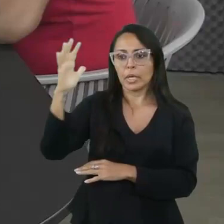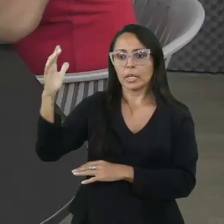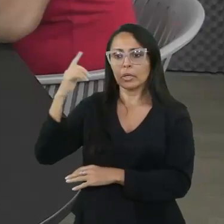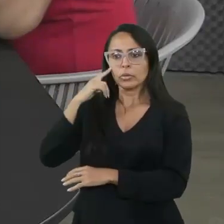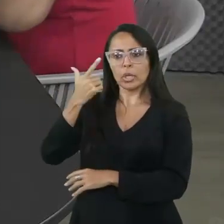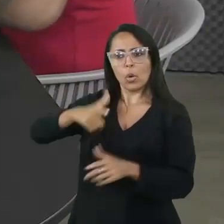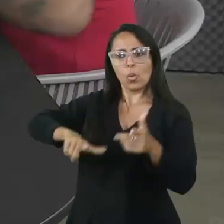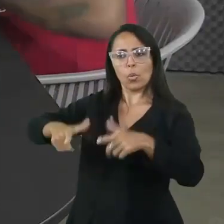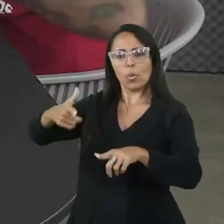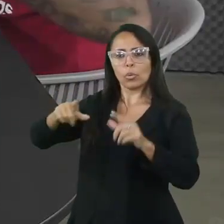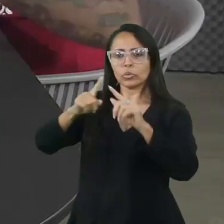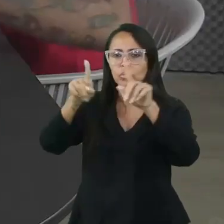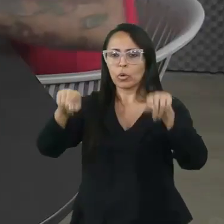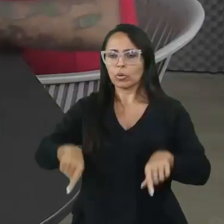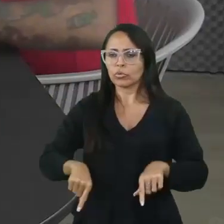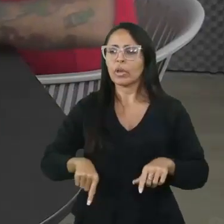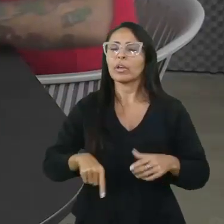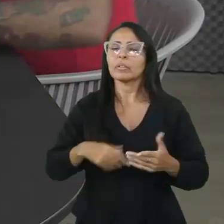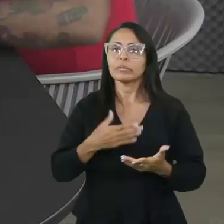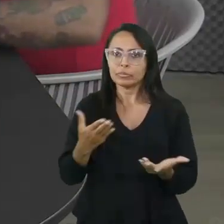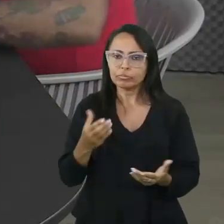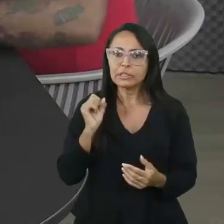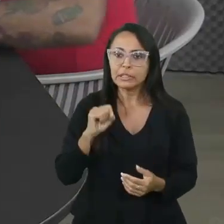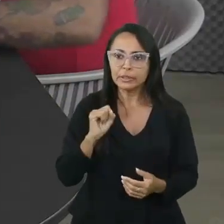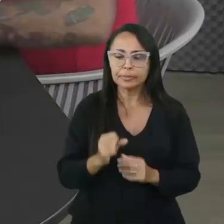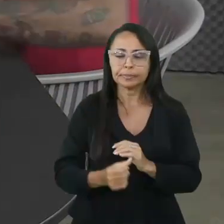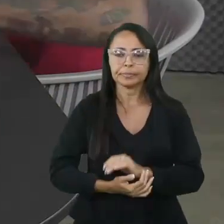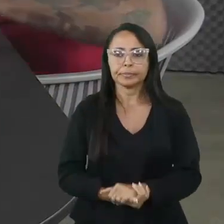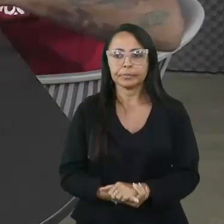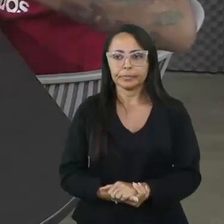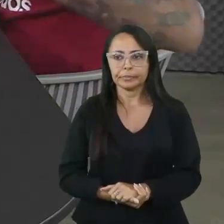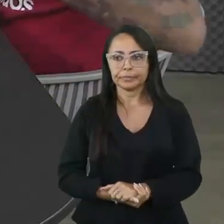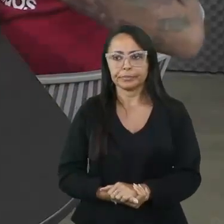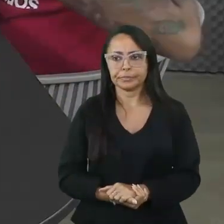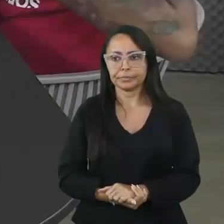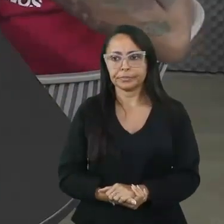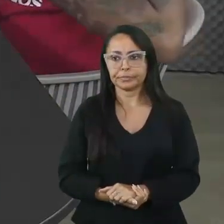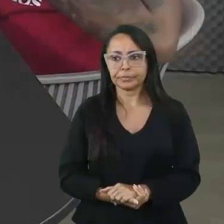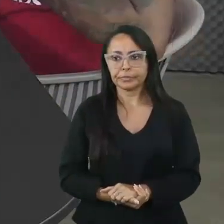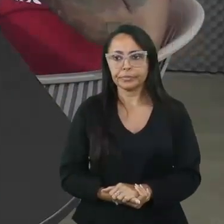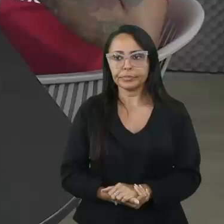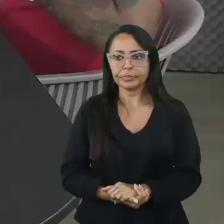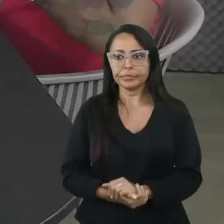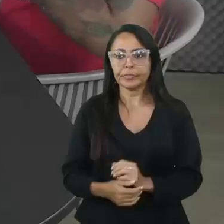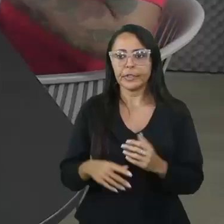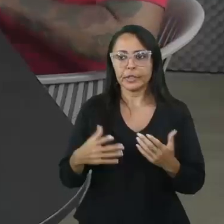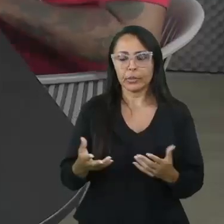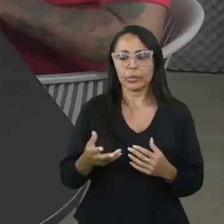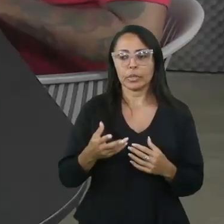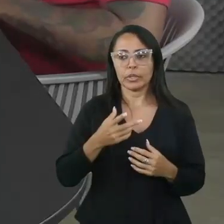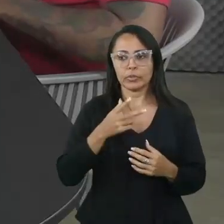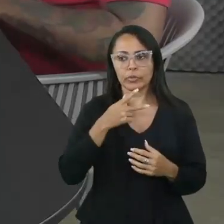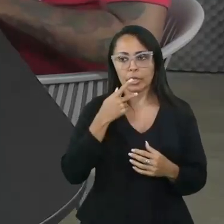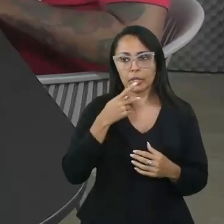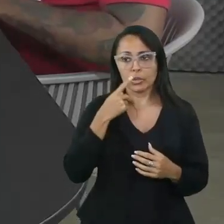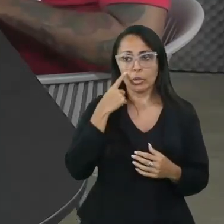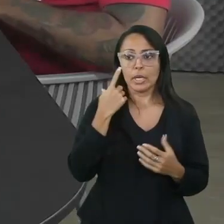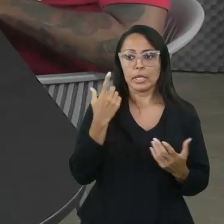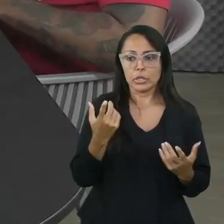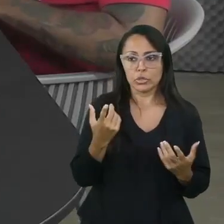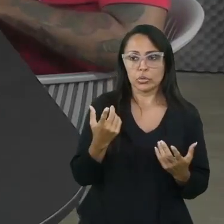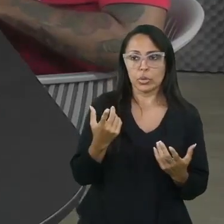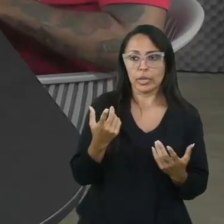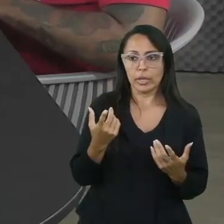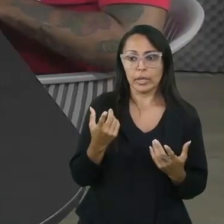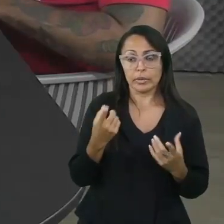lá Até para onde a voltados para escola isso. está, né? Onde ela está Exato, localizada. perfeito. Aí, de certa forma, isso dialoga um pouquinho com o